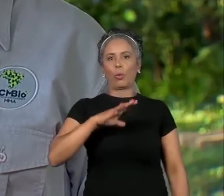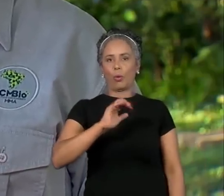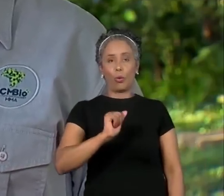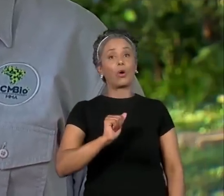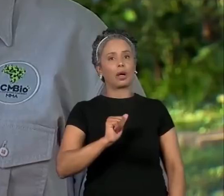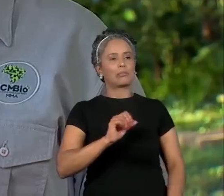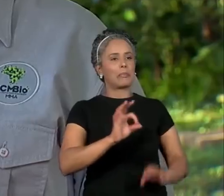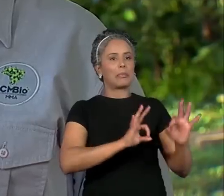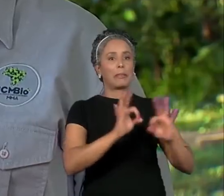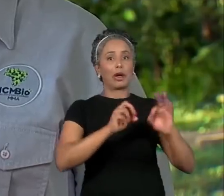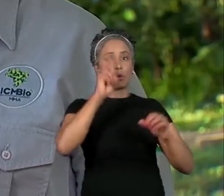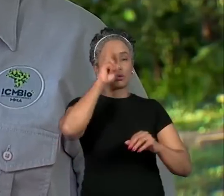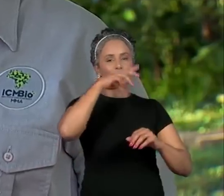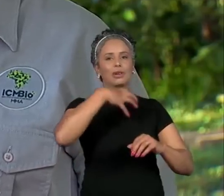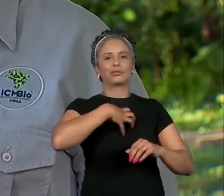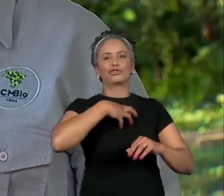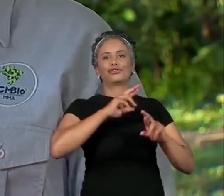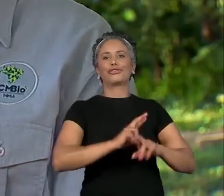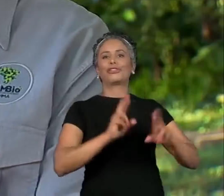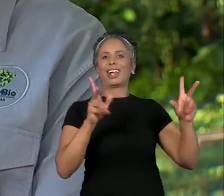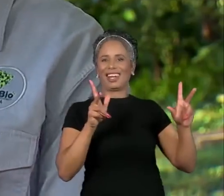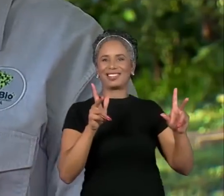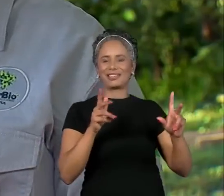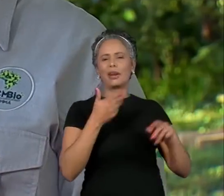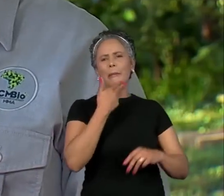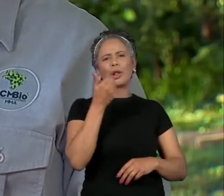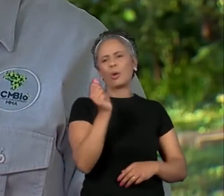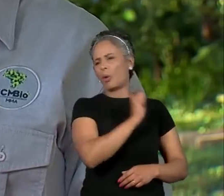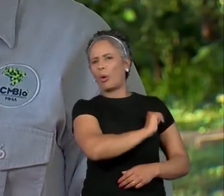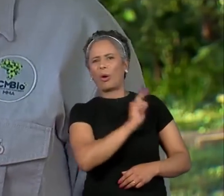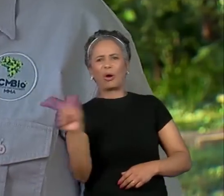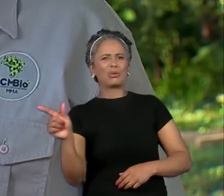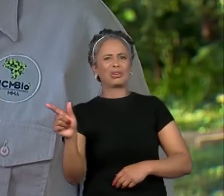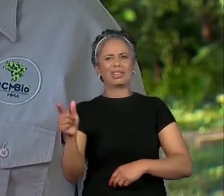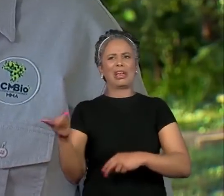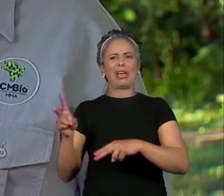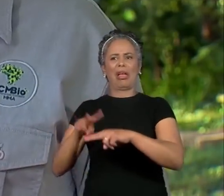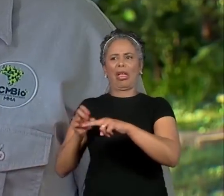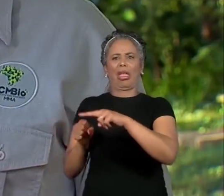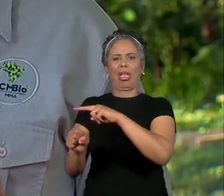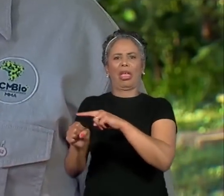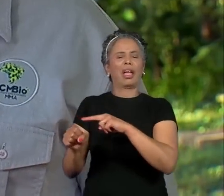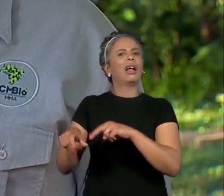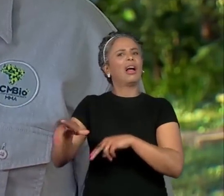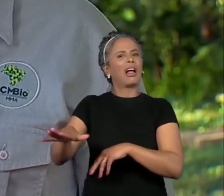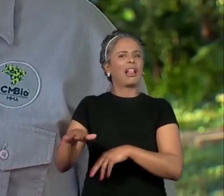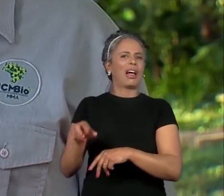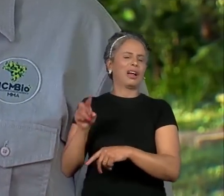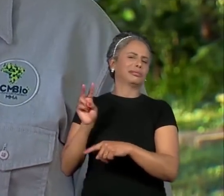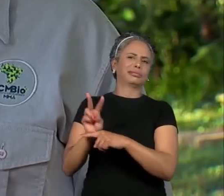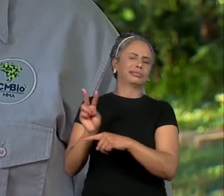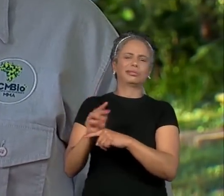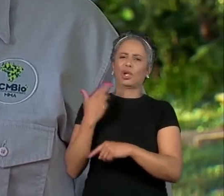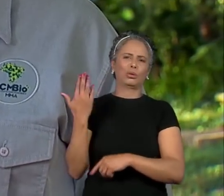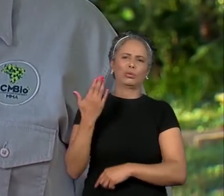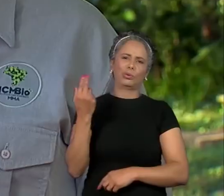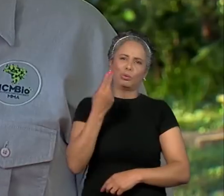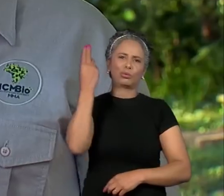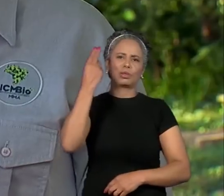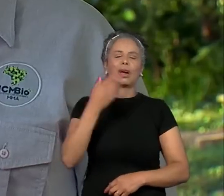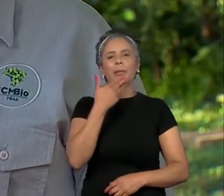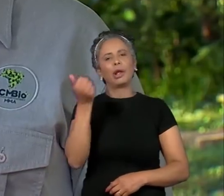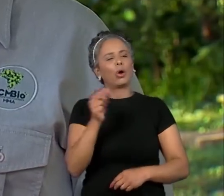para ele do que destinar direto para o cativeiro, né? Os filhotes precisam, eles crescem com a mãe, aprendem tudo com a